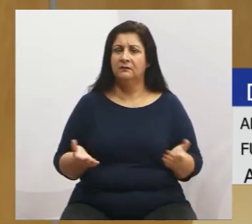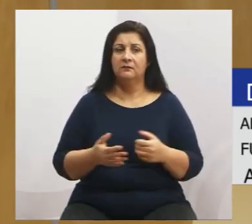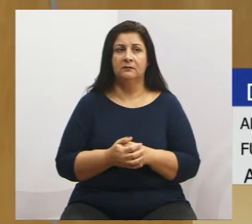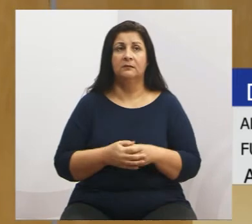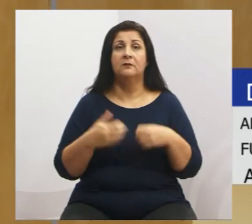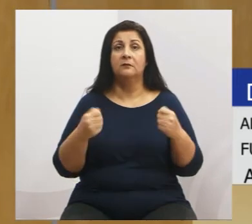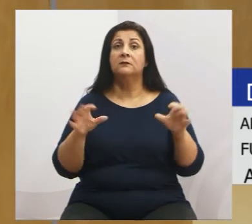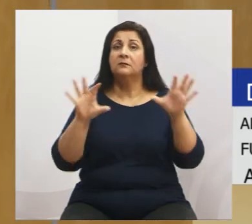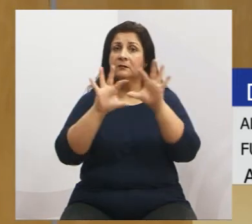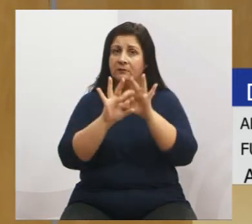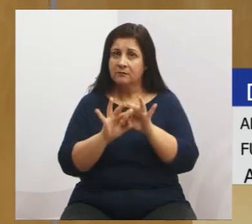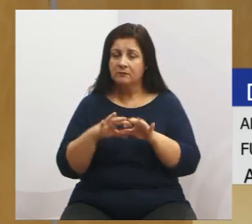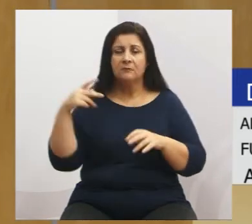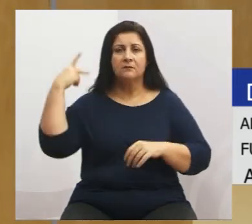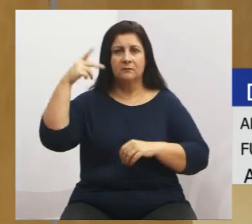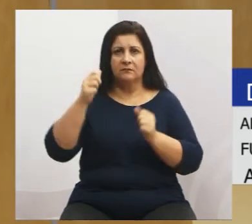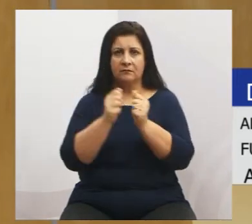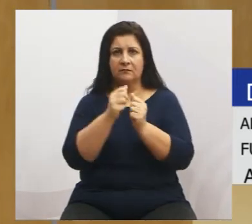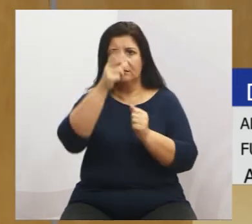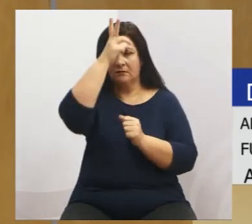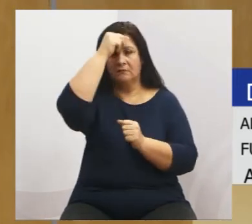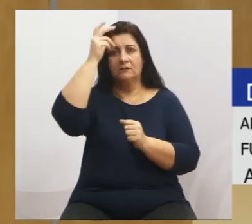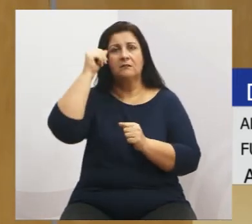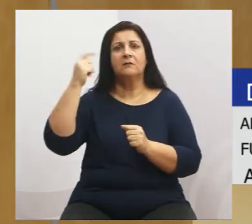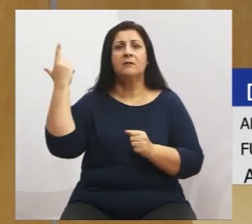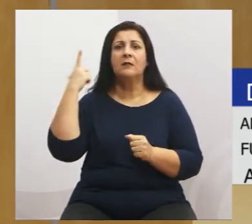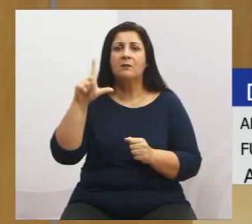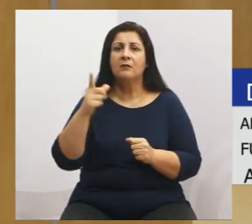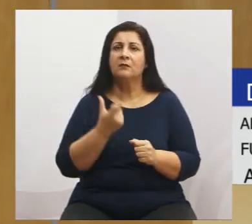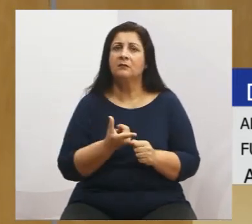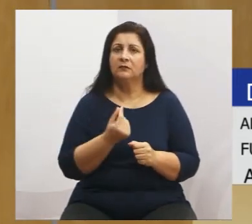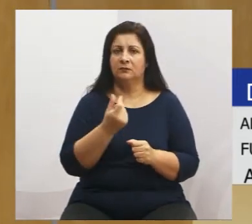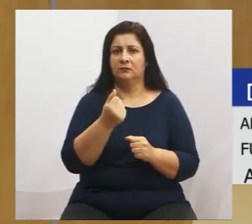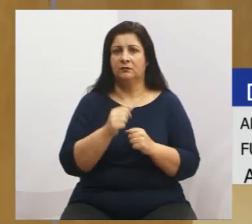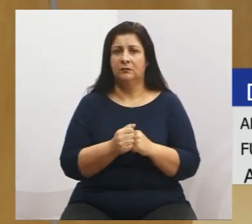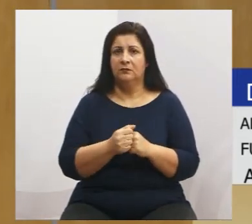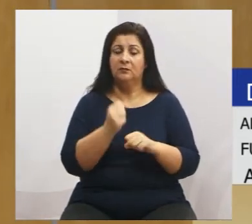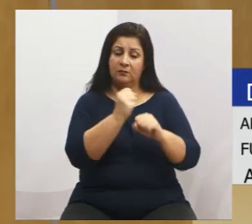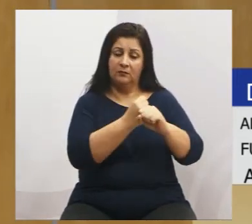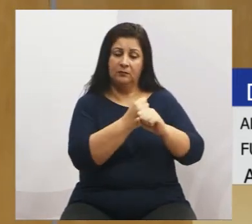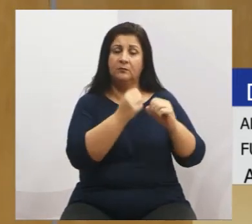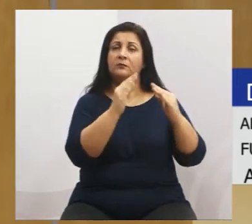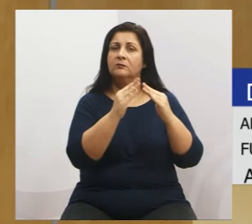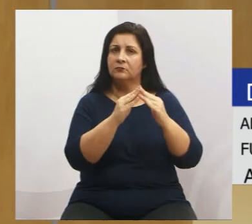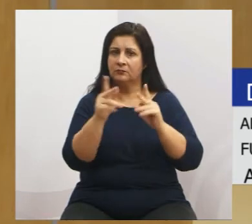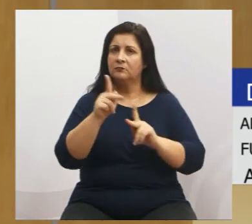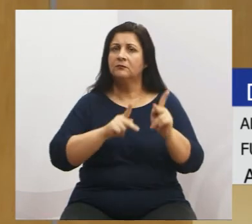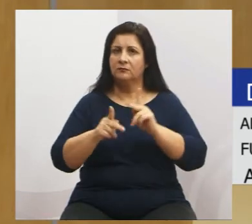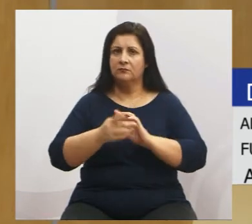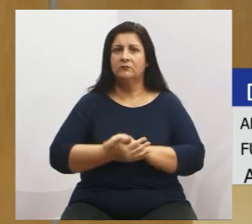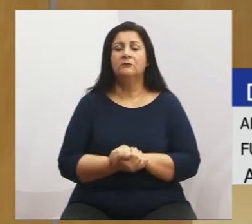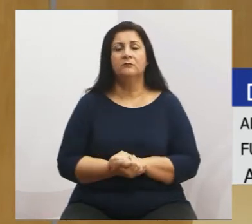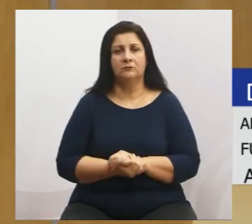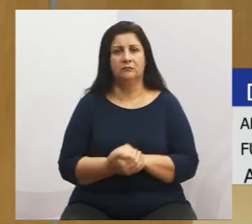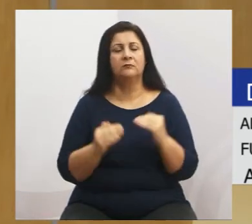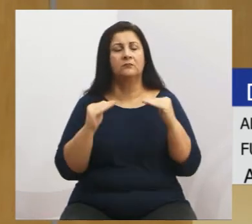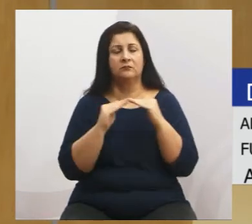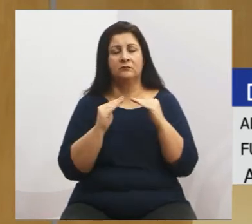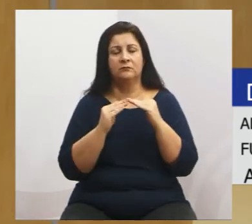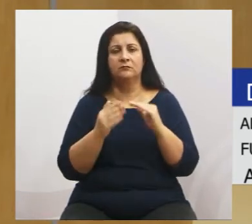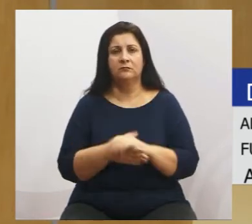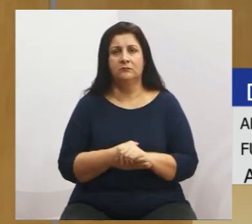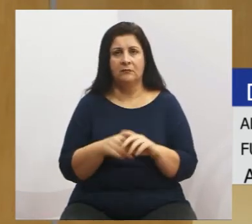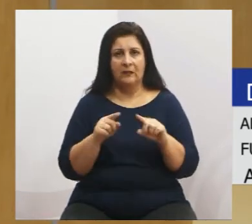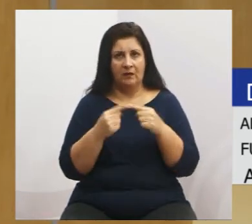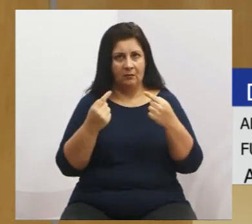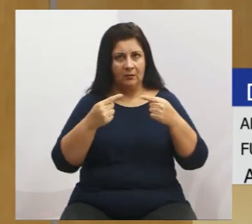o prefeito para trazer verba popular para fazer casa popular. Eu concordo com isso. Agora, que